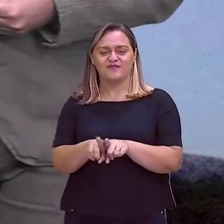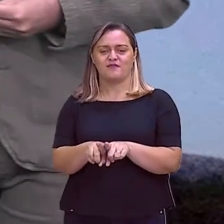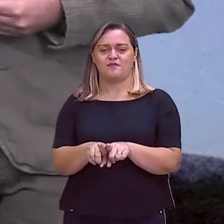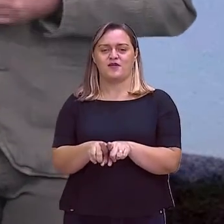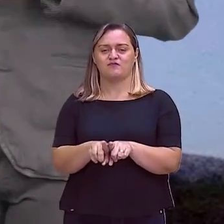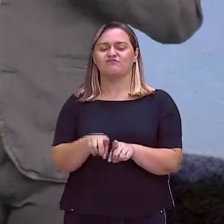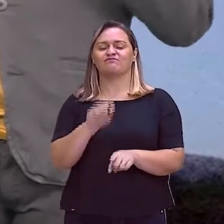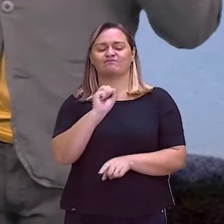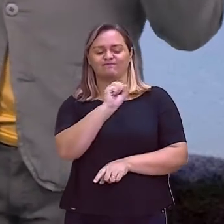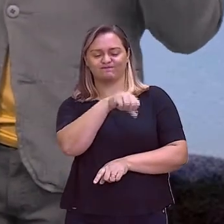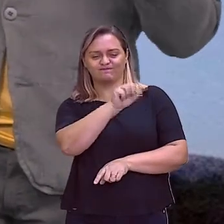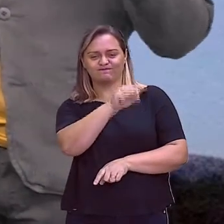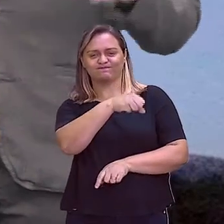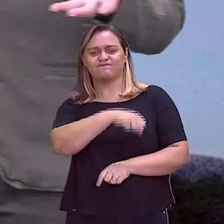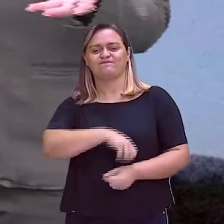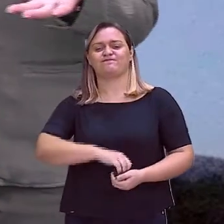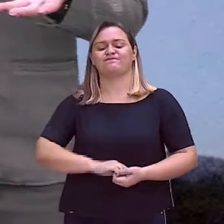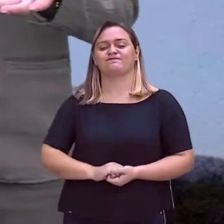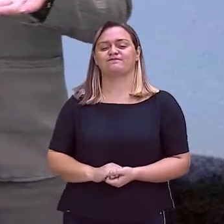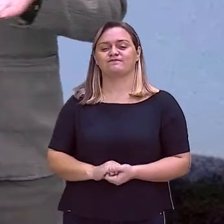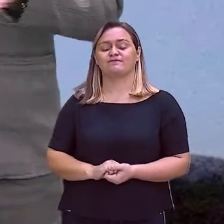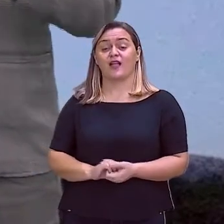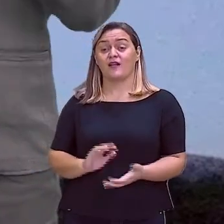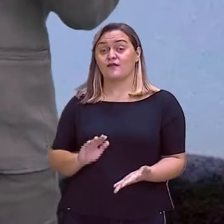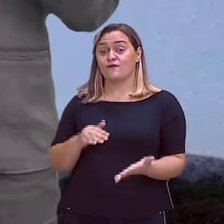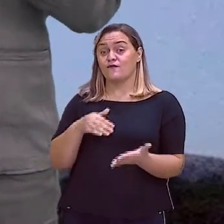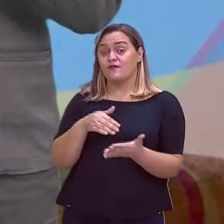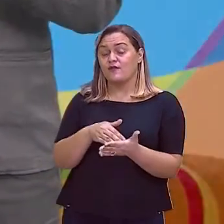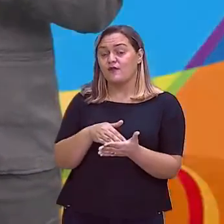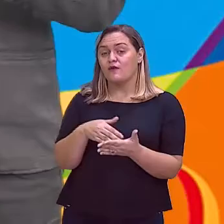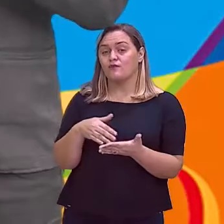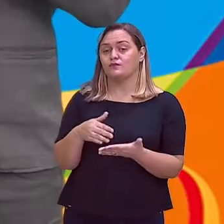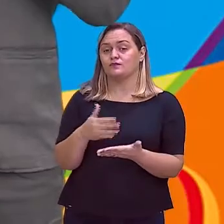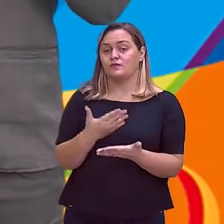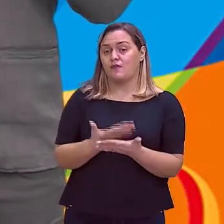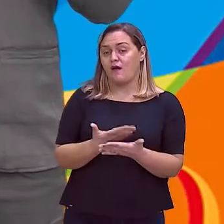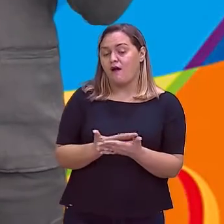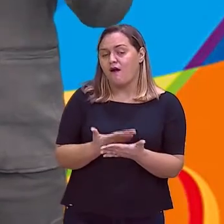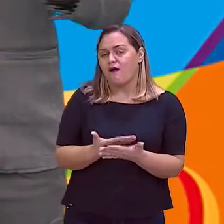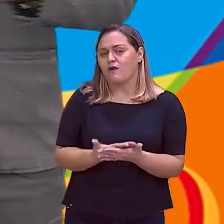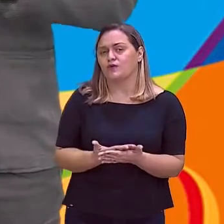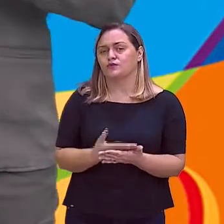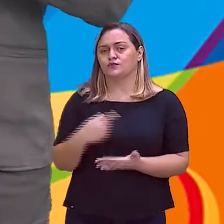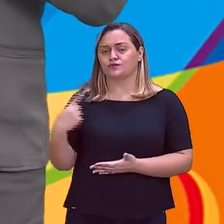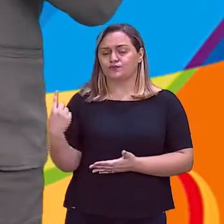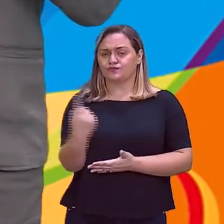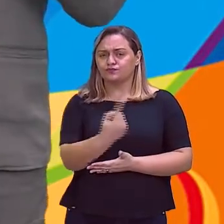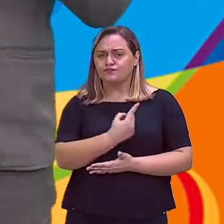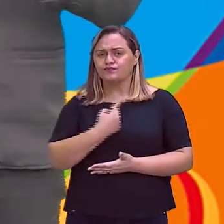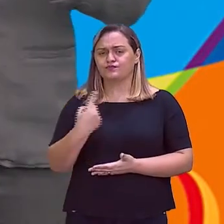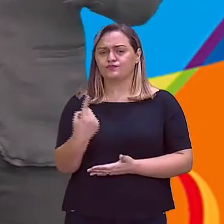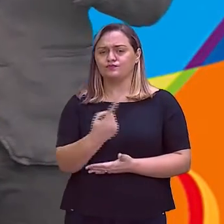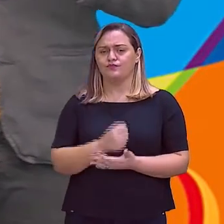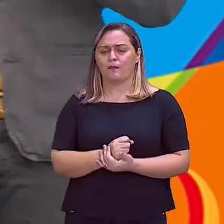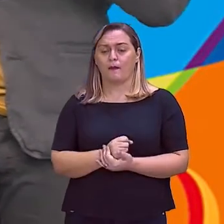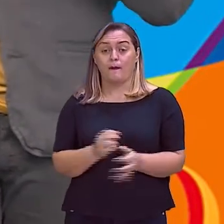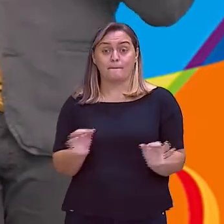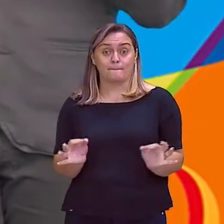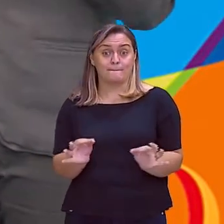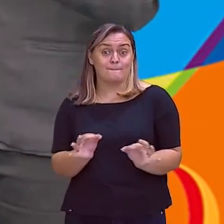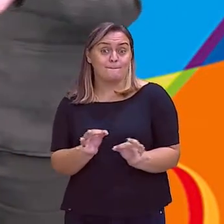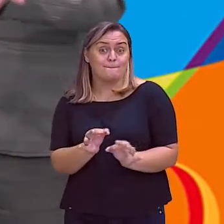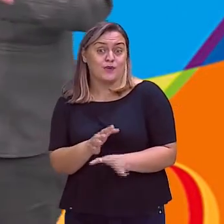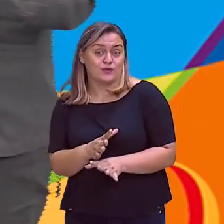mesmo. Até o final da aula, agora estaremos prontos